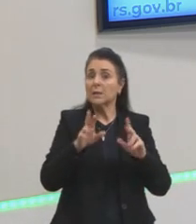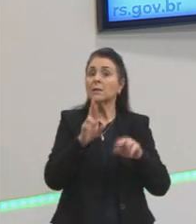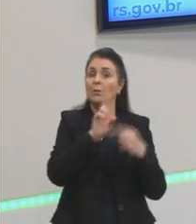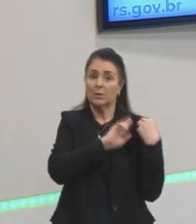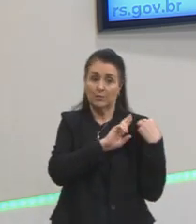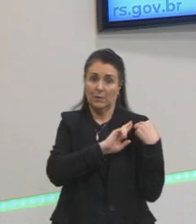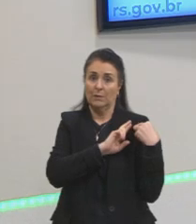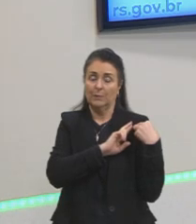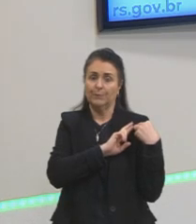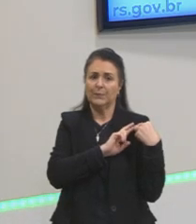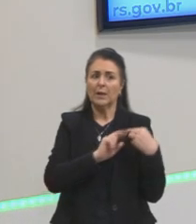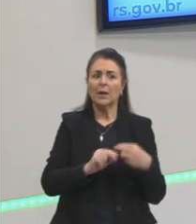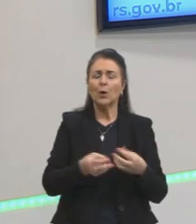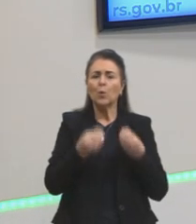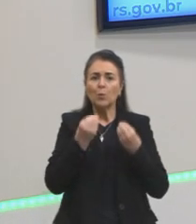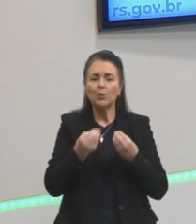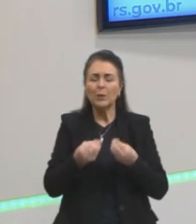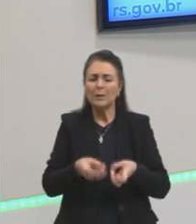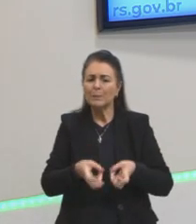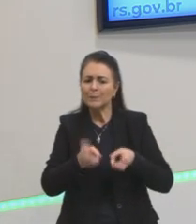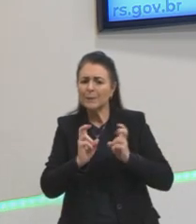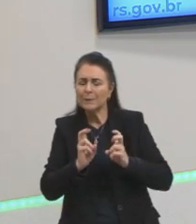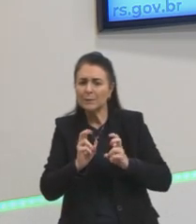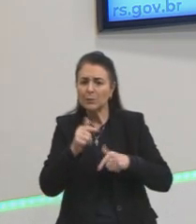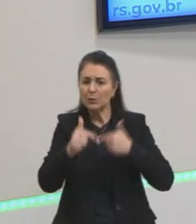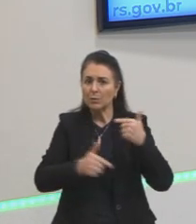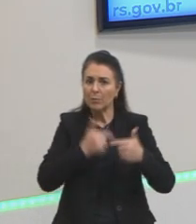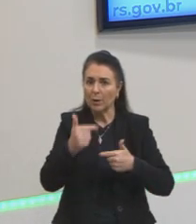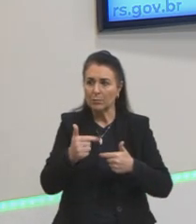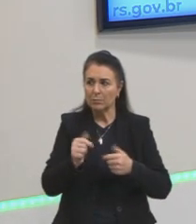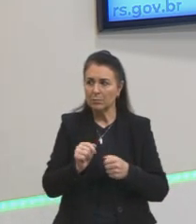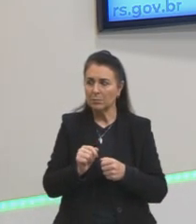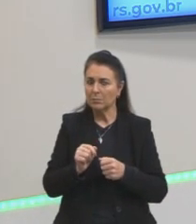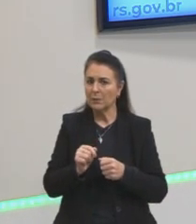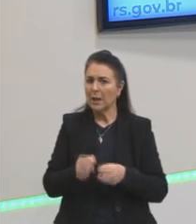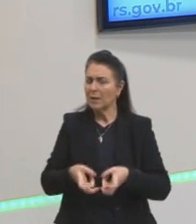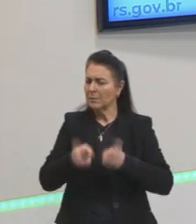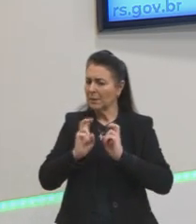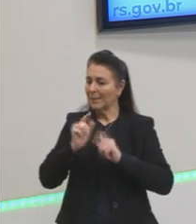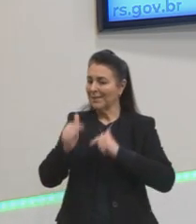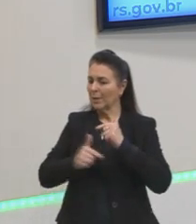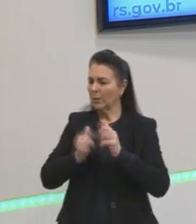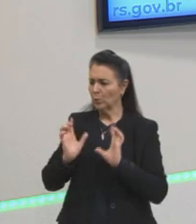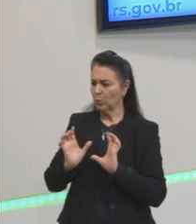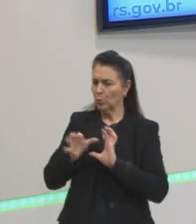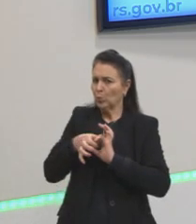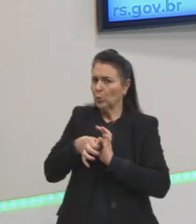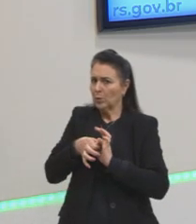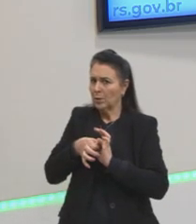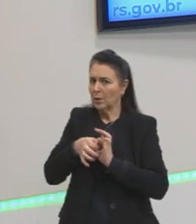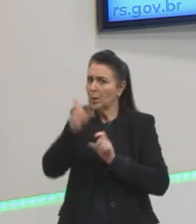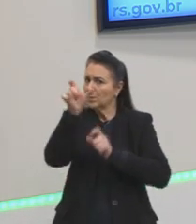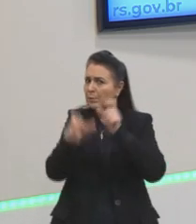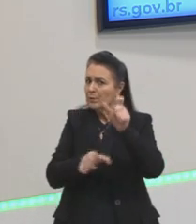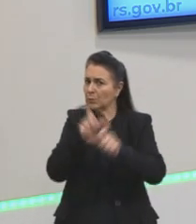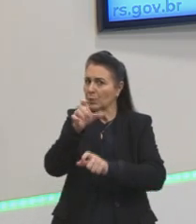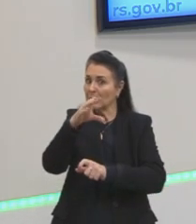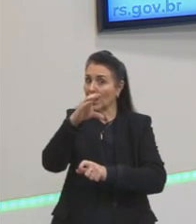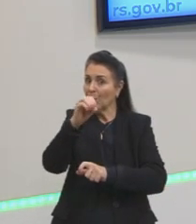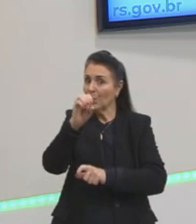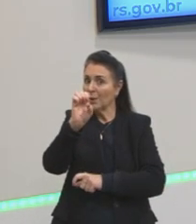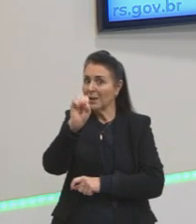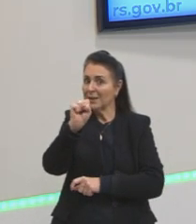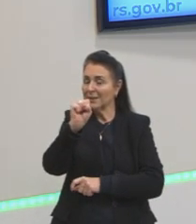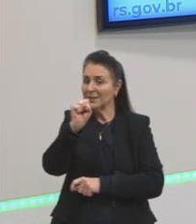ele viu o trabalho ele ver o trabalho como uma forma de unir as pessoas Olha só uma forma de coesão social enquanto